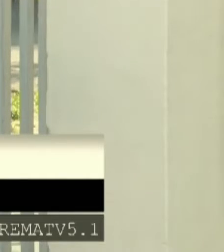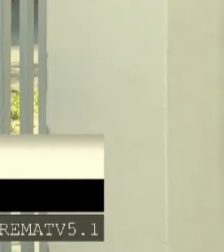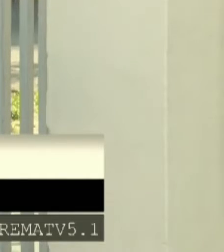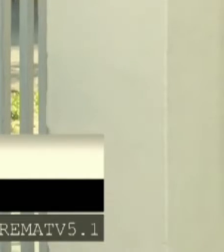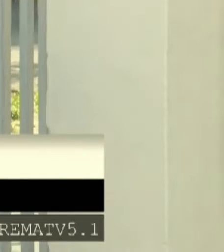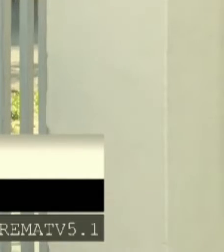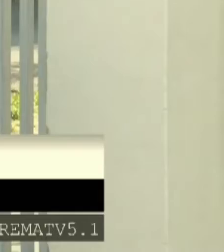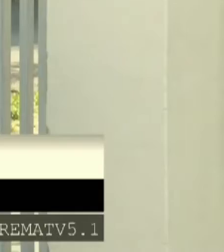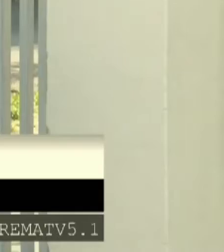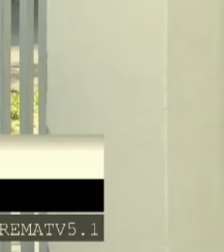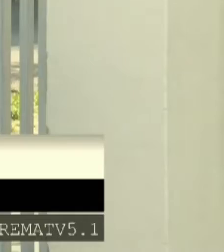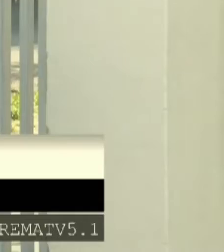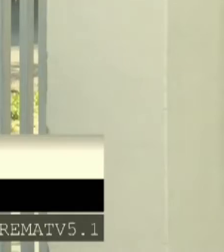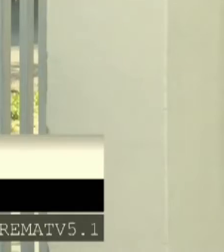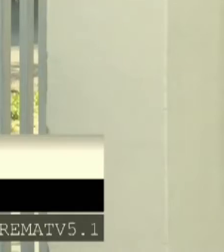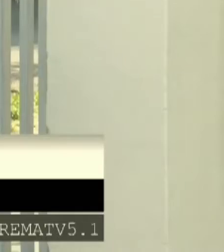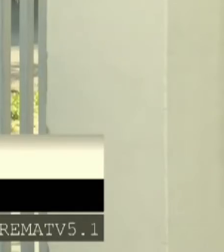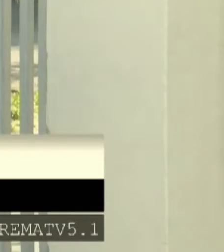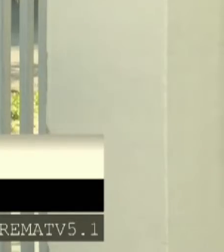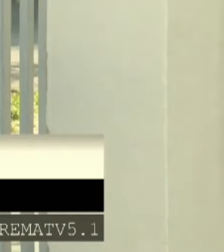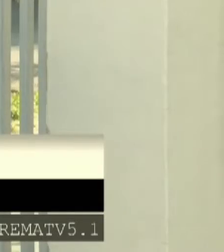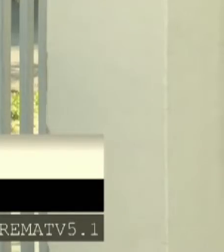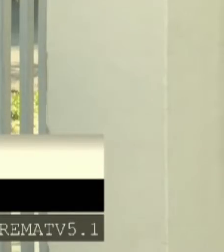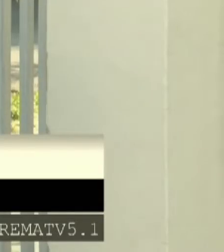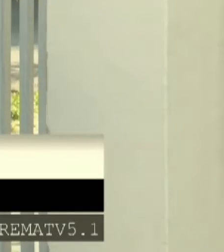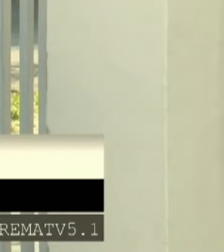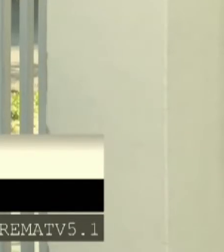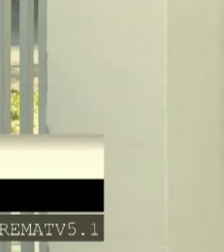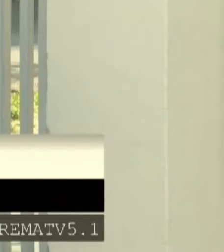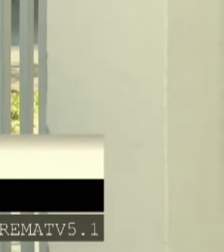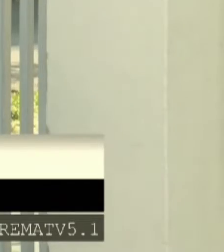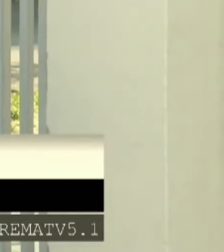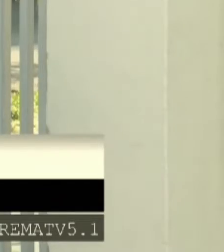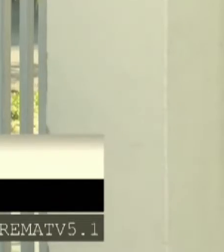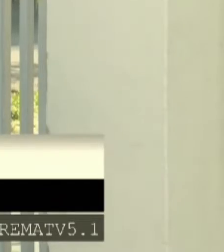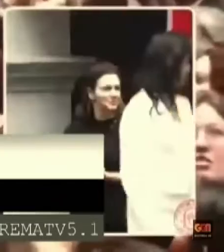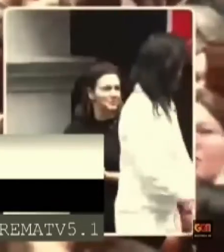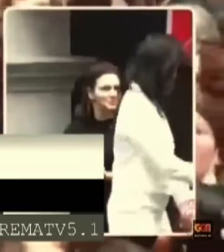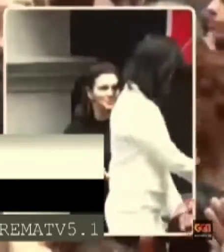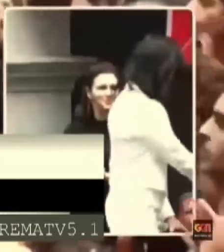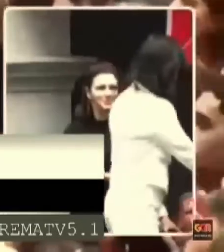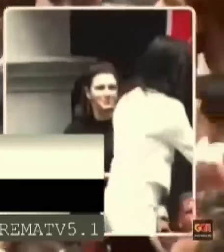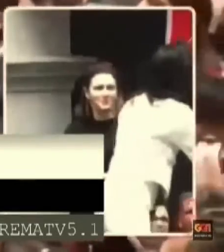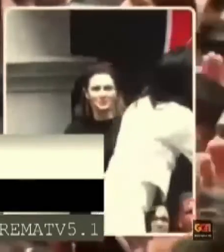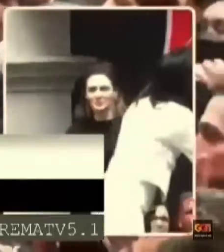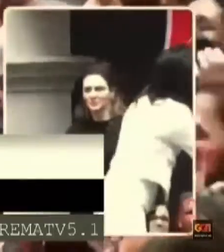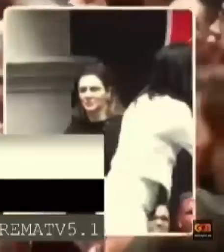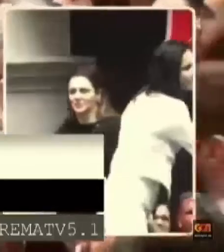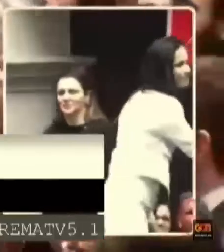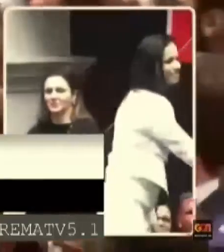de telões, após a leitura da carta, o público entrou em gritos: "Fora Bolsonaro!"